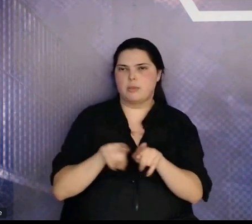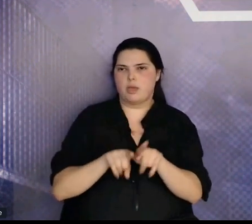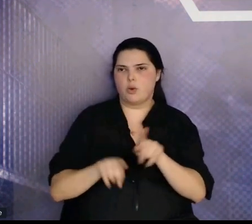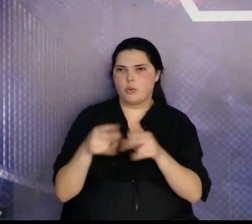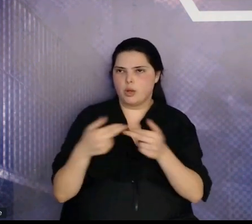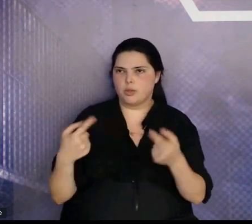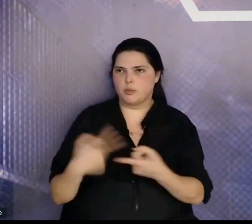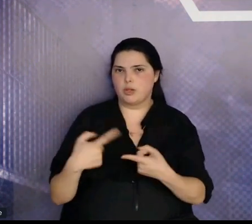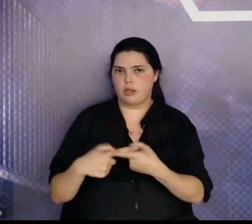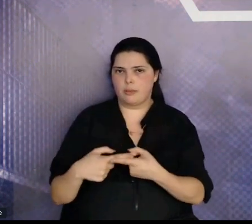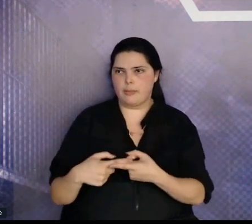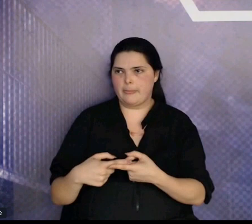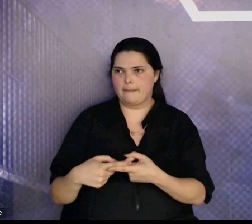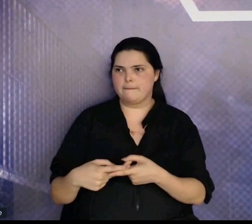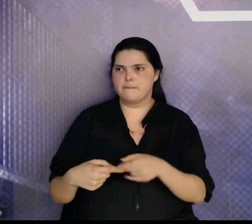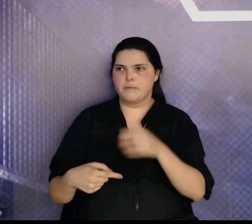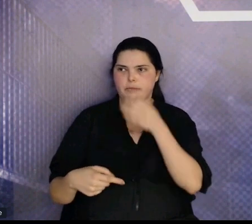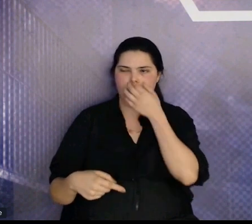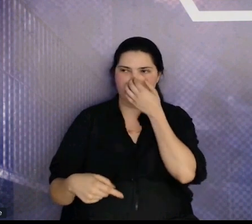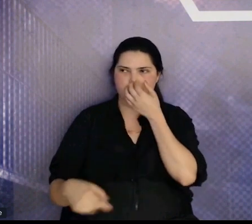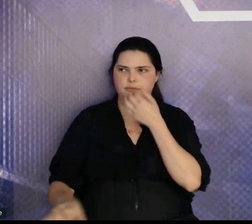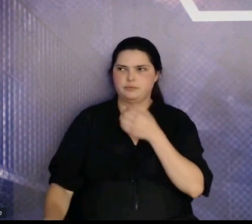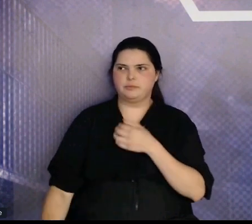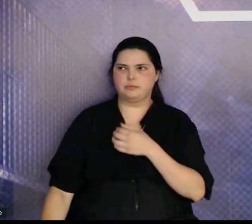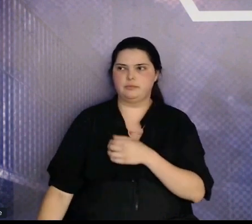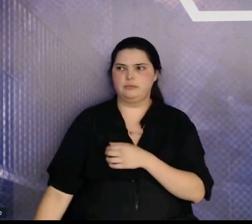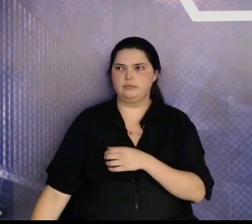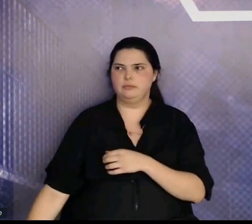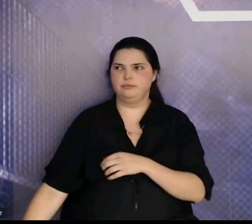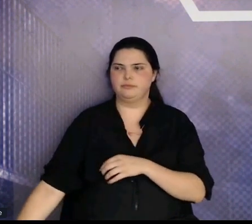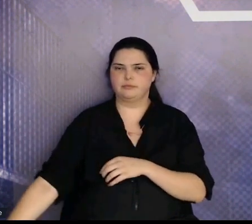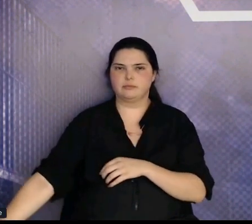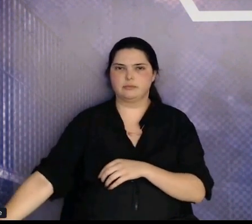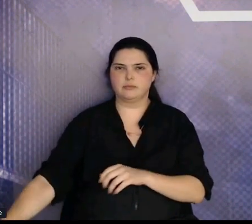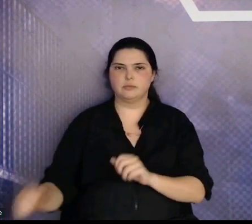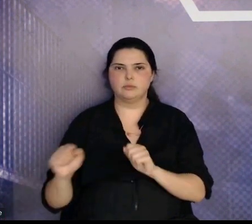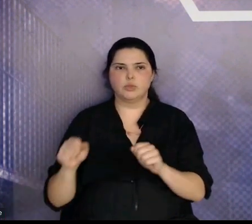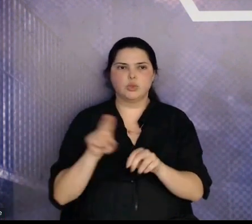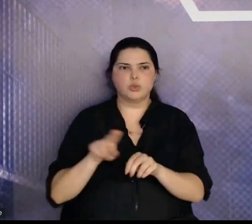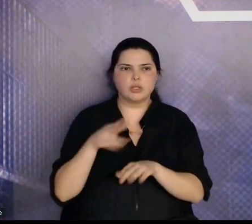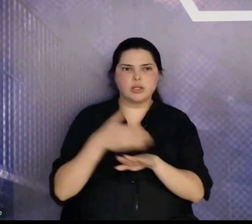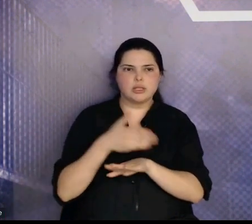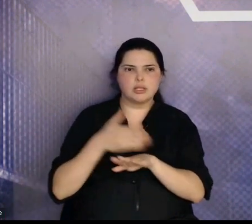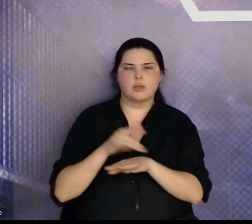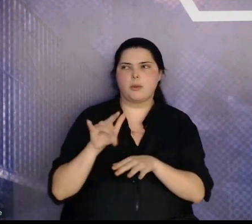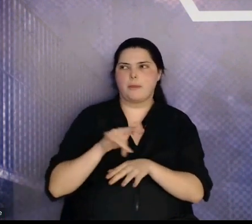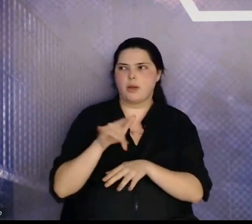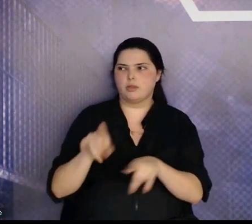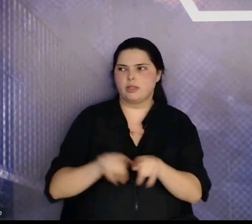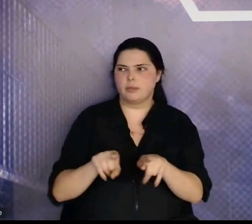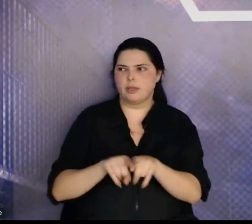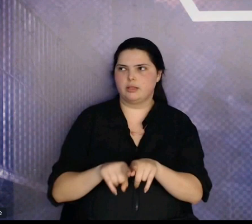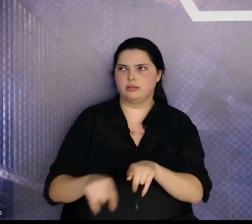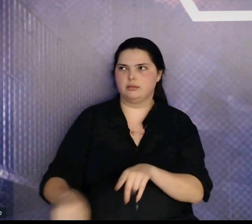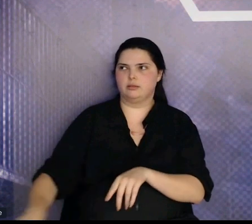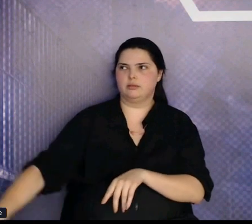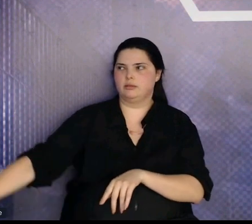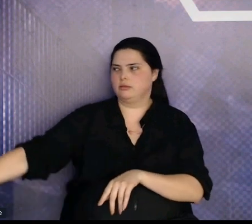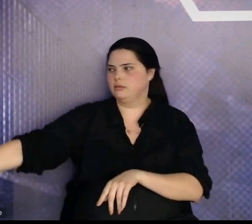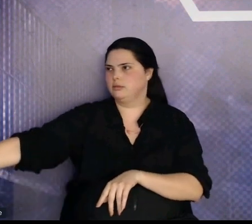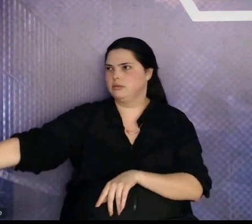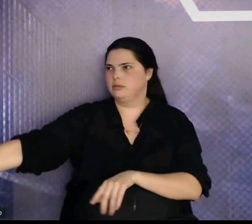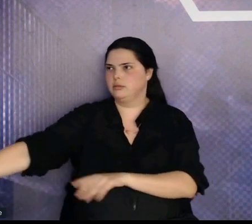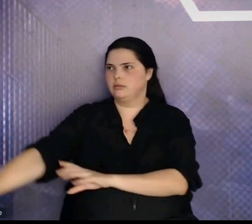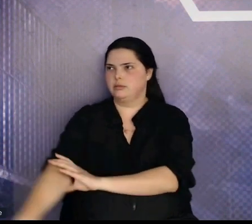motivo, e aquele elemento em si, ele só pode ser acessado com mouse over, por exemplo, você tem uma